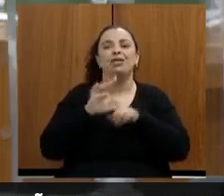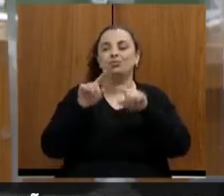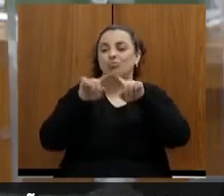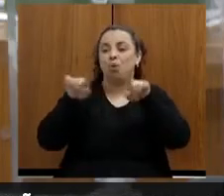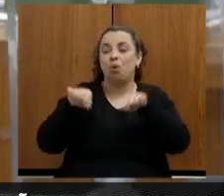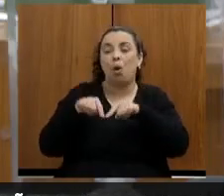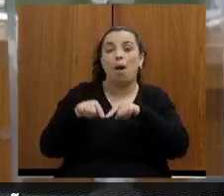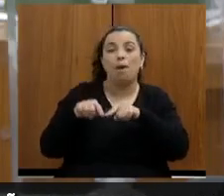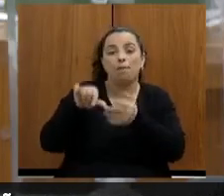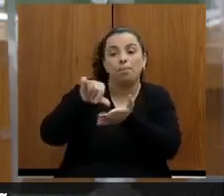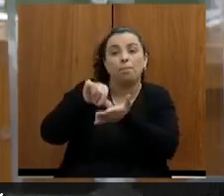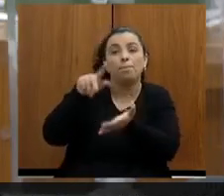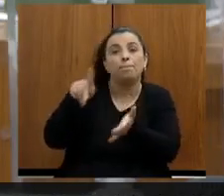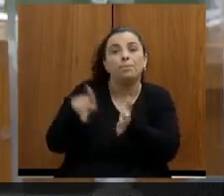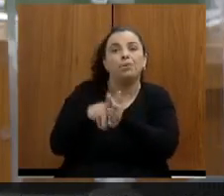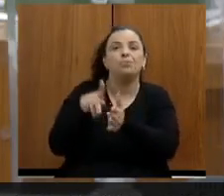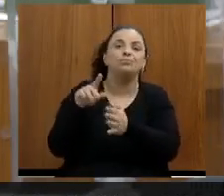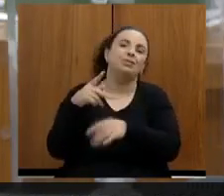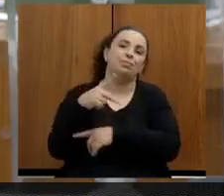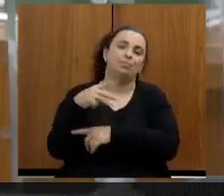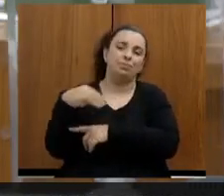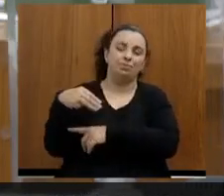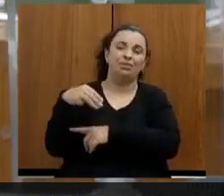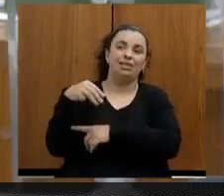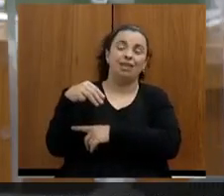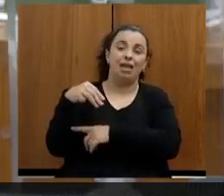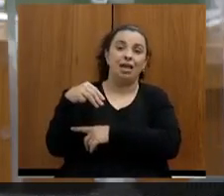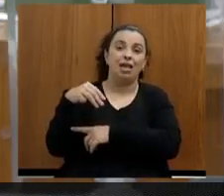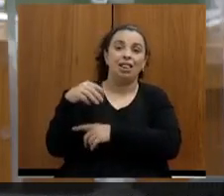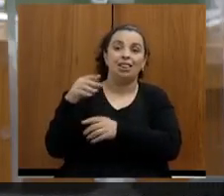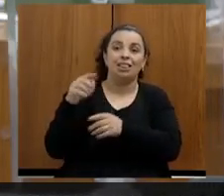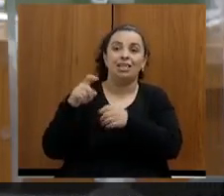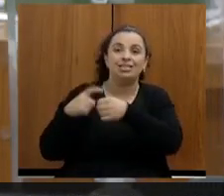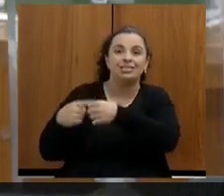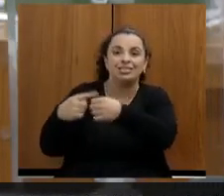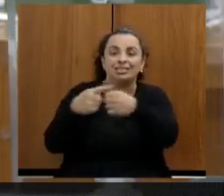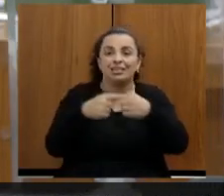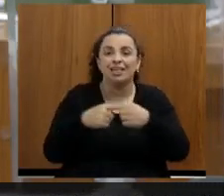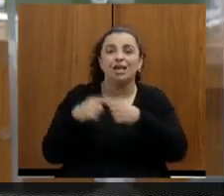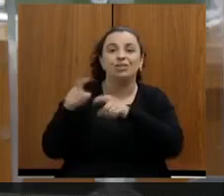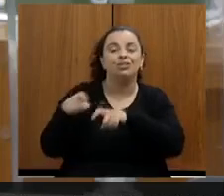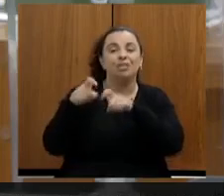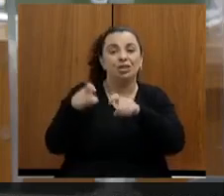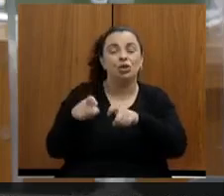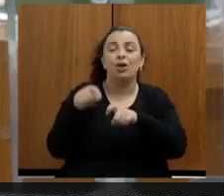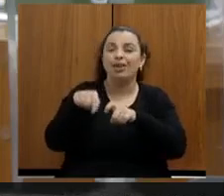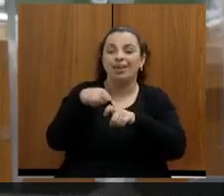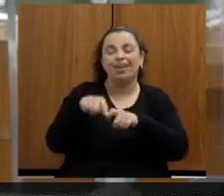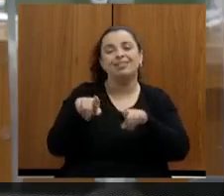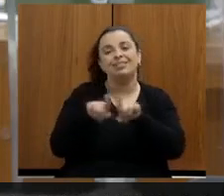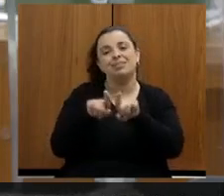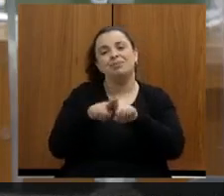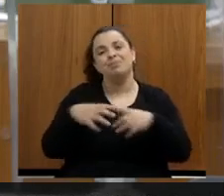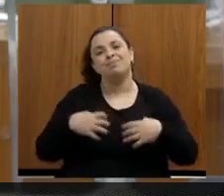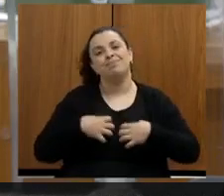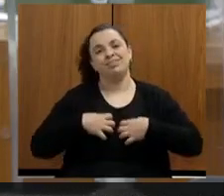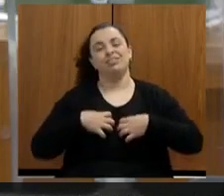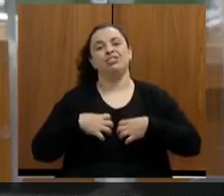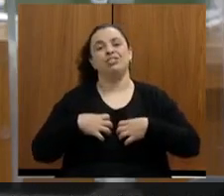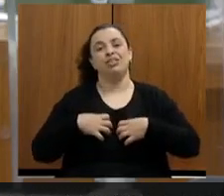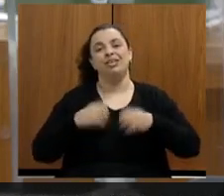que o nosso nosso pessoal lá na no interior nos distritos tem também essa C com segurança